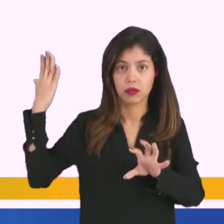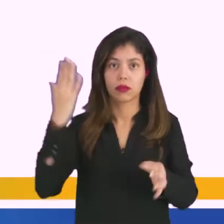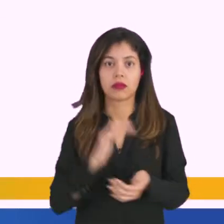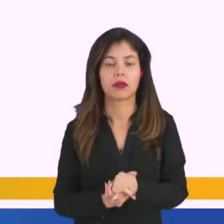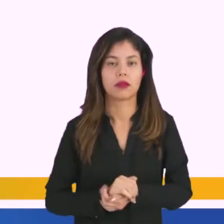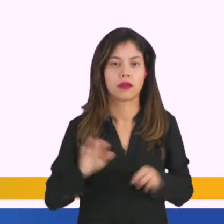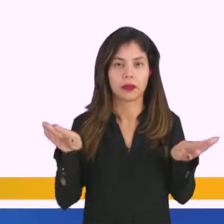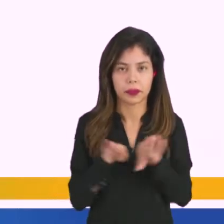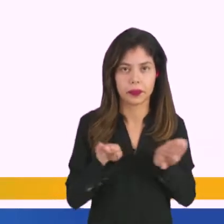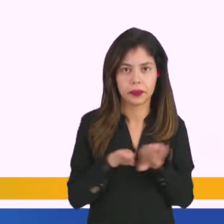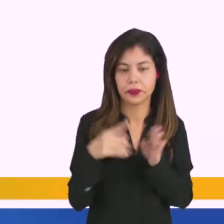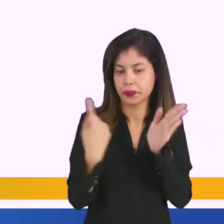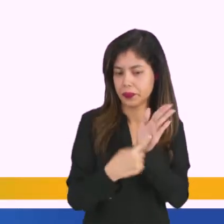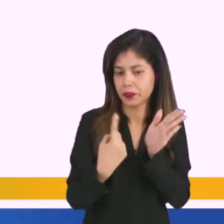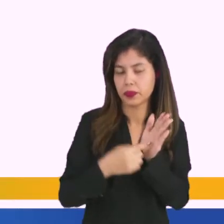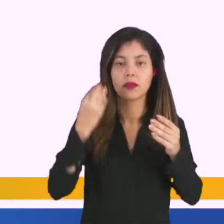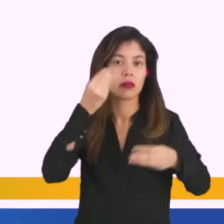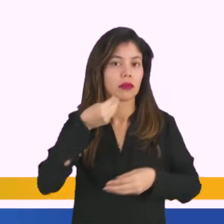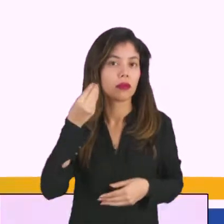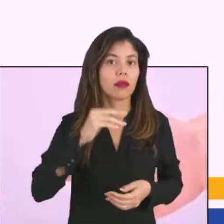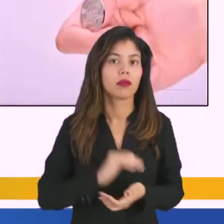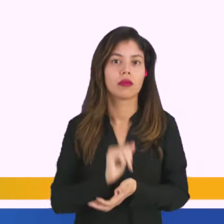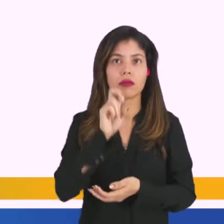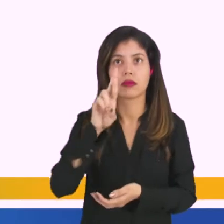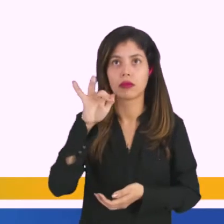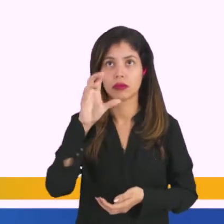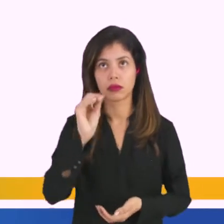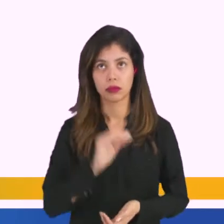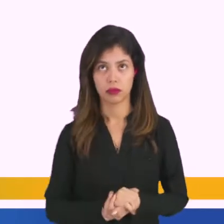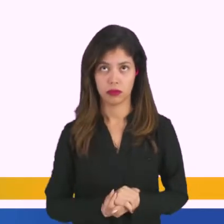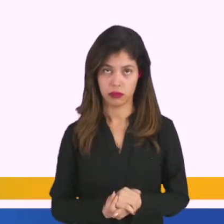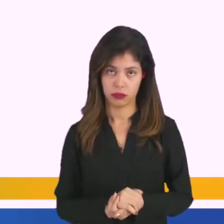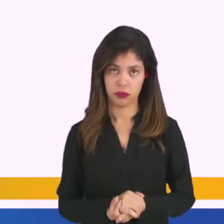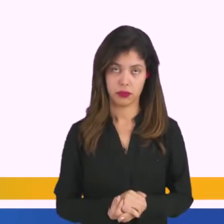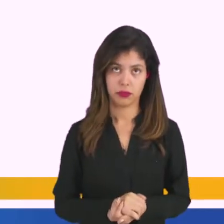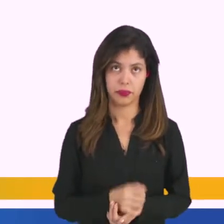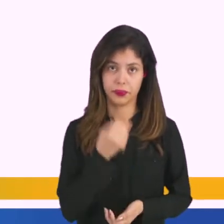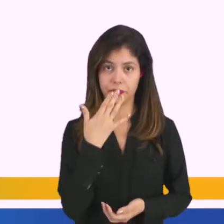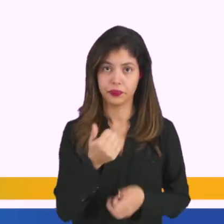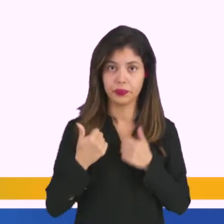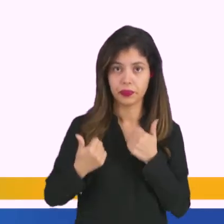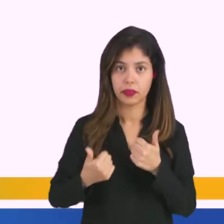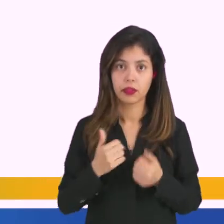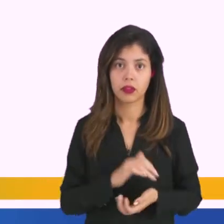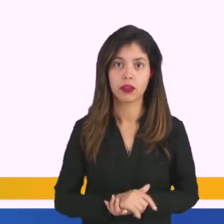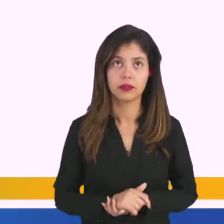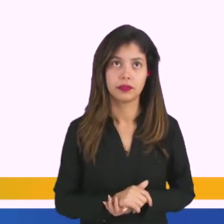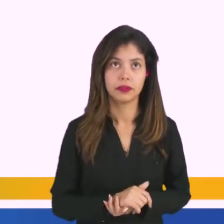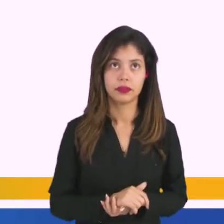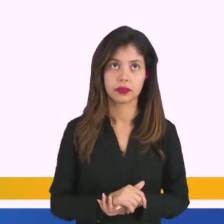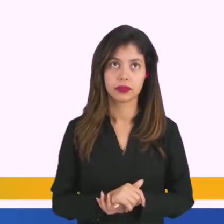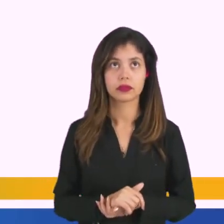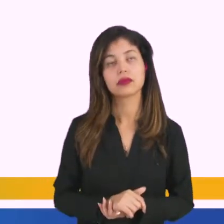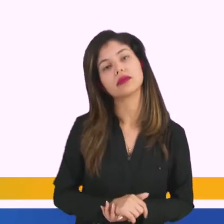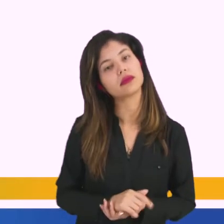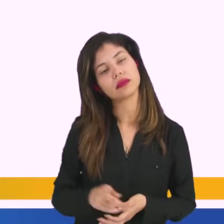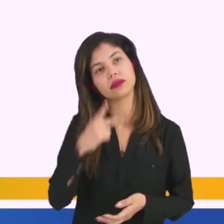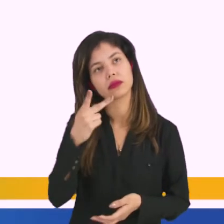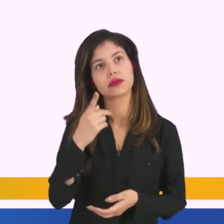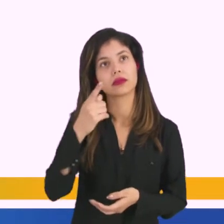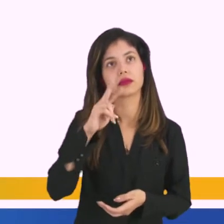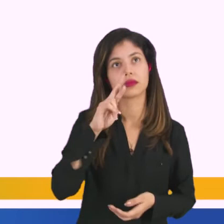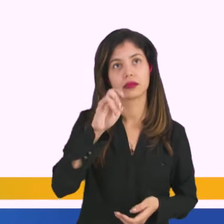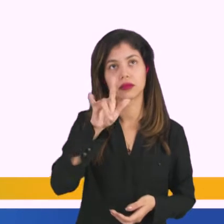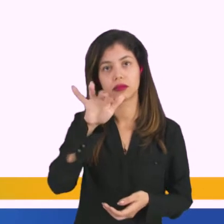são considerados, experimentos aleatórios. Muito bem. Então, falando